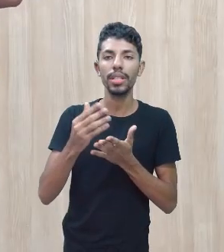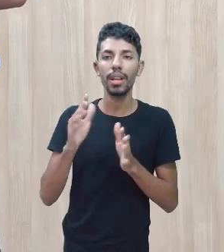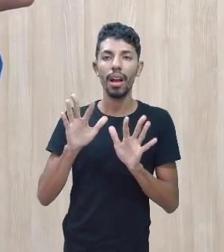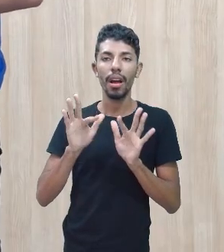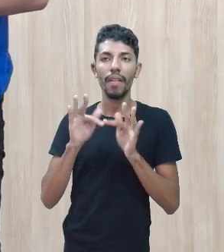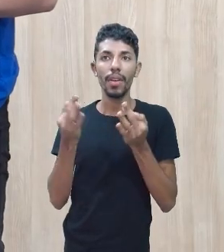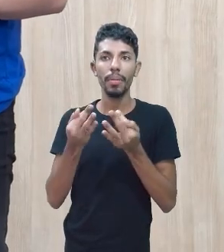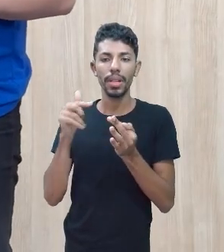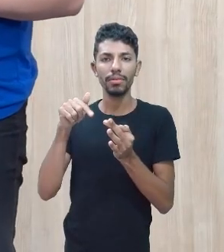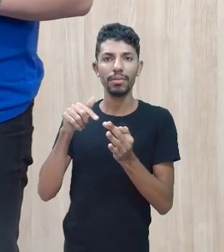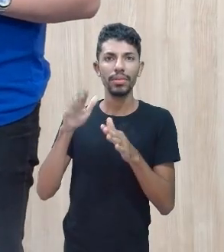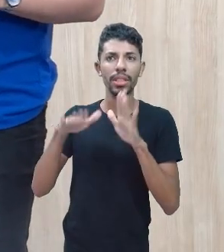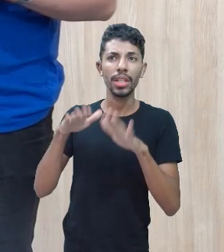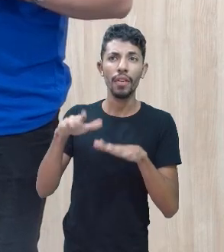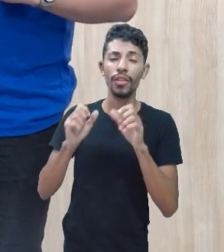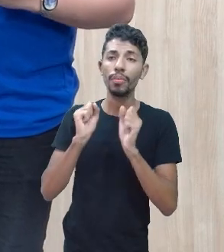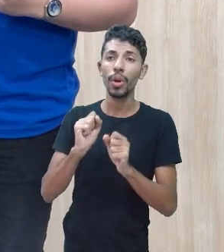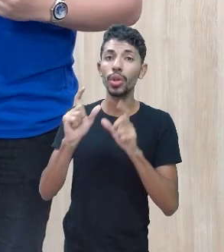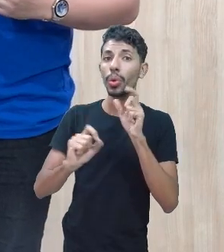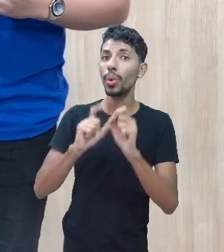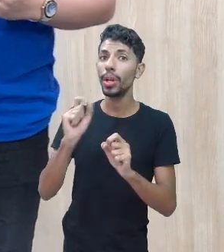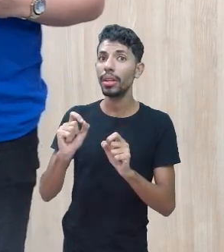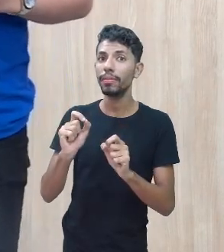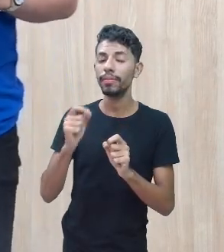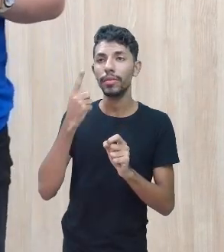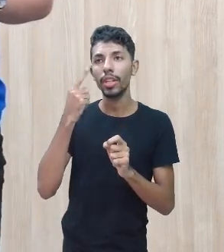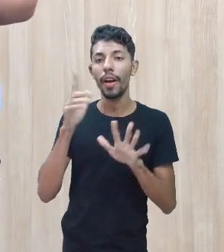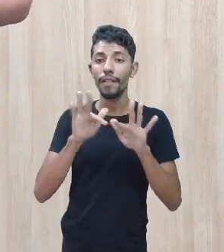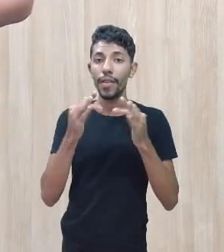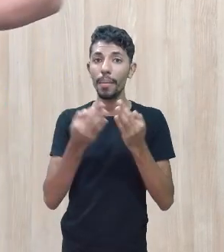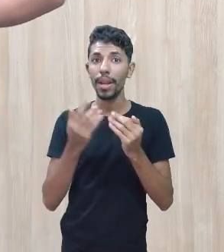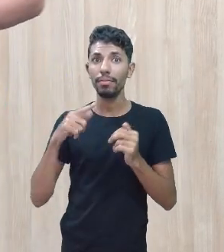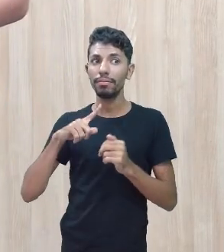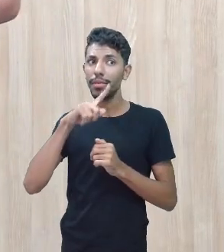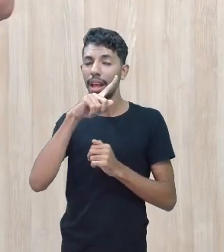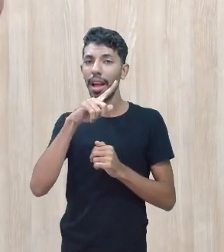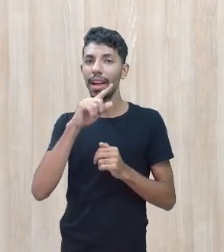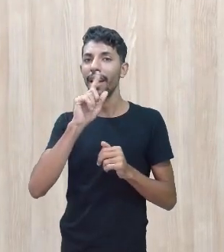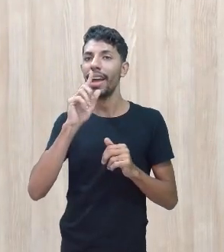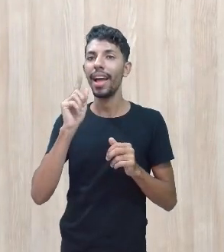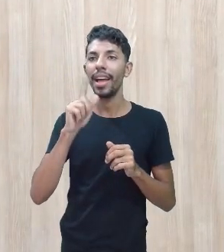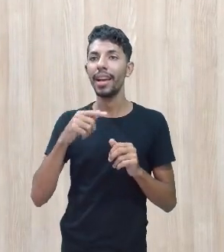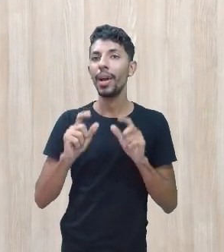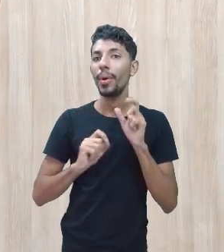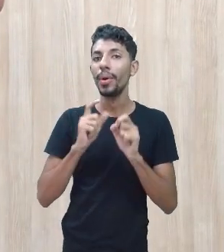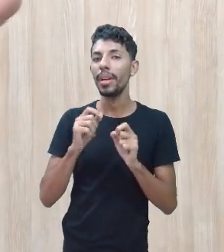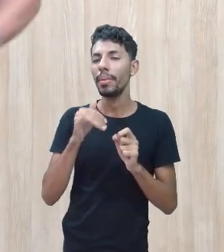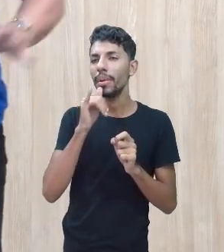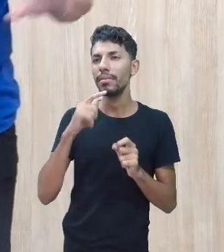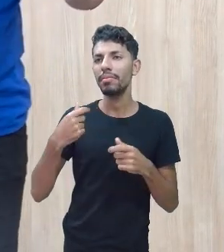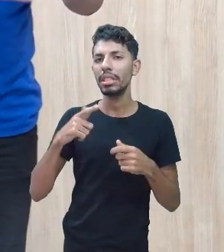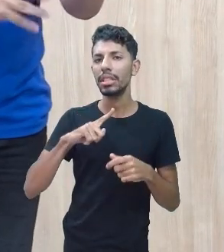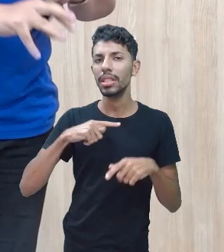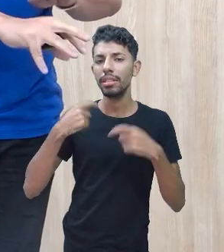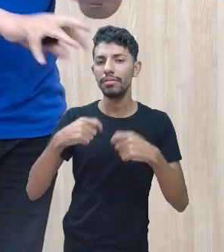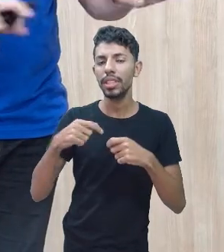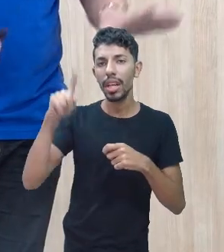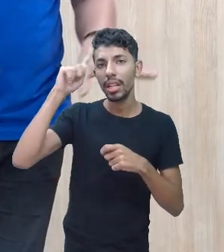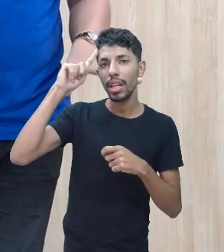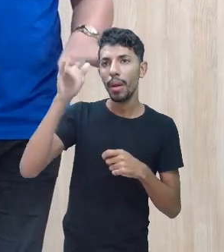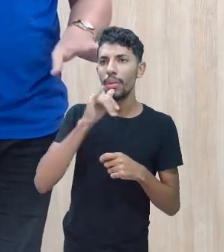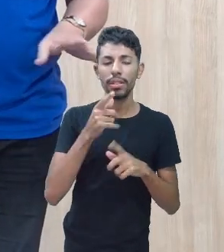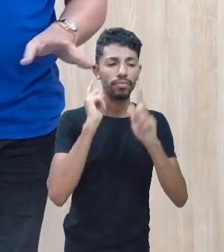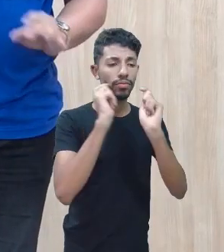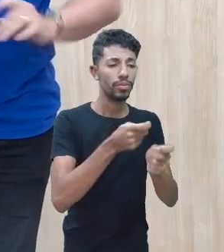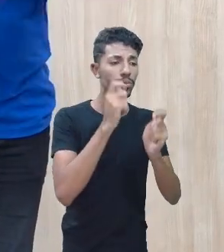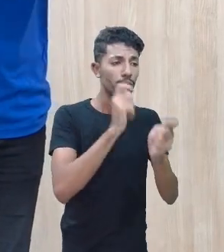família que ele tinha lá era uma família que vivia com necessidades diárias, né? Então, pescou, pronto, isso aqui dá para